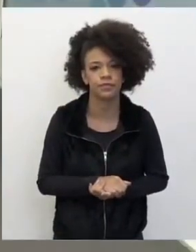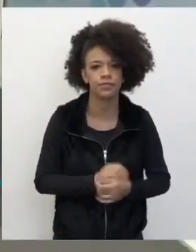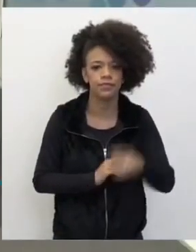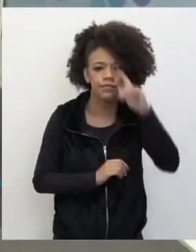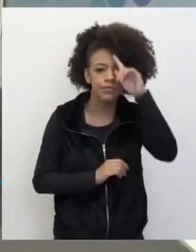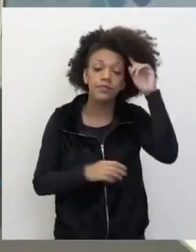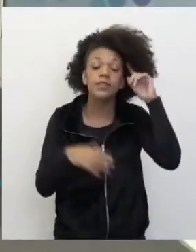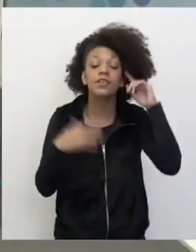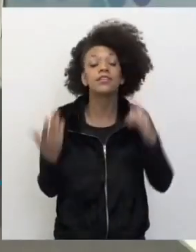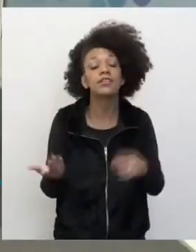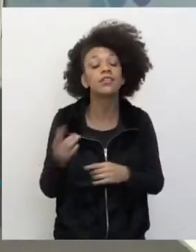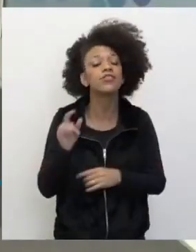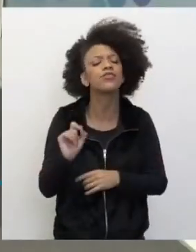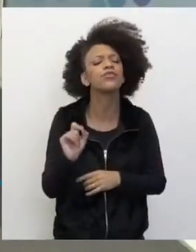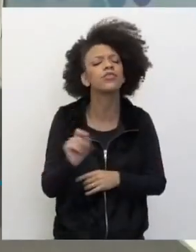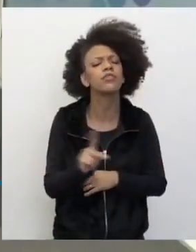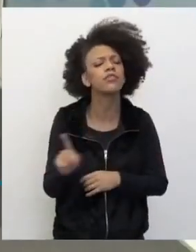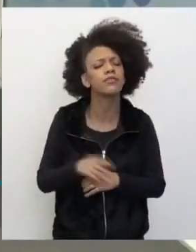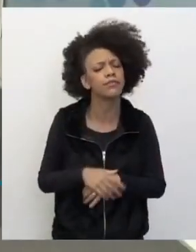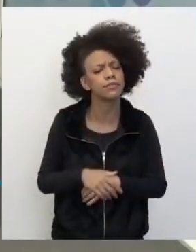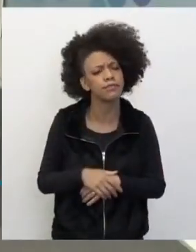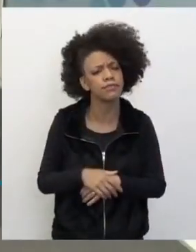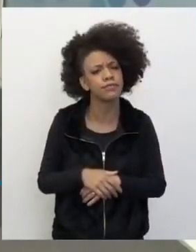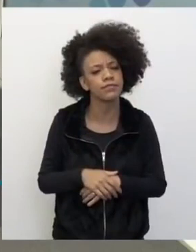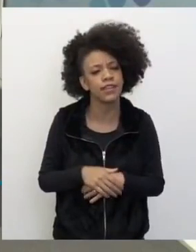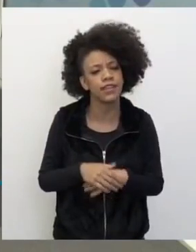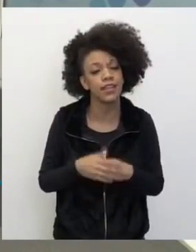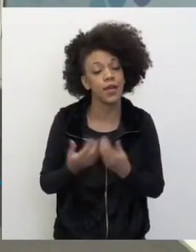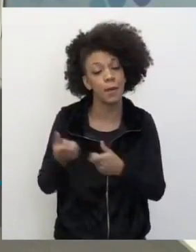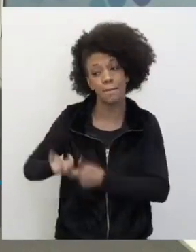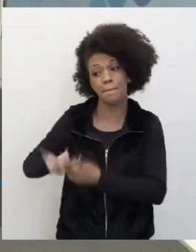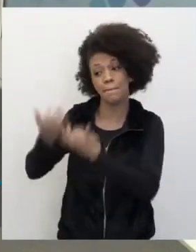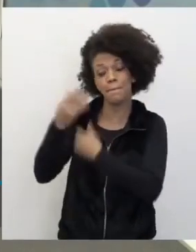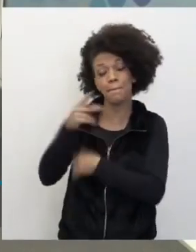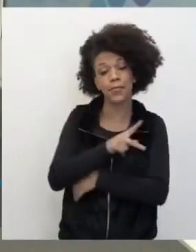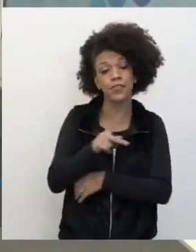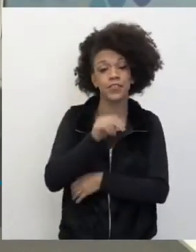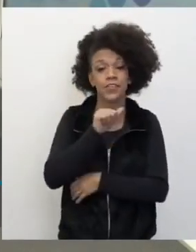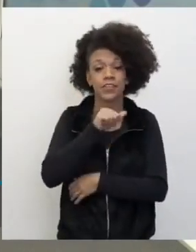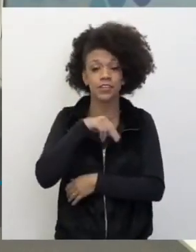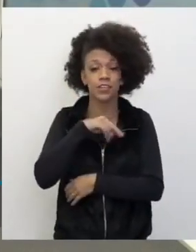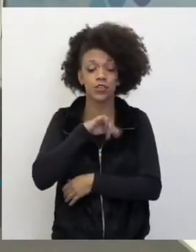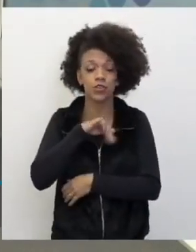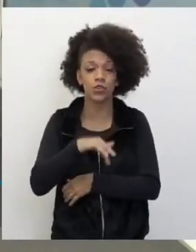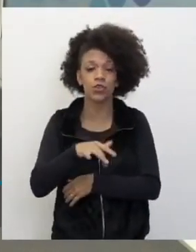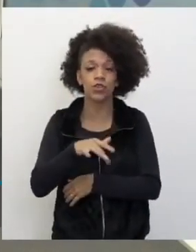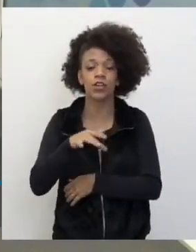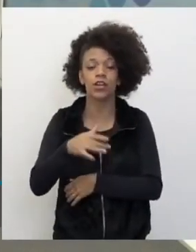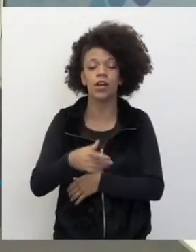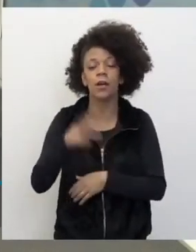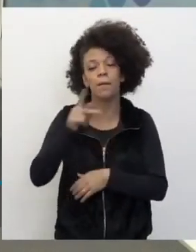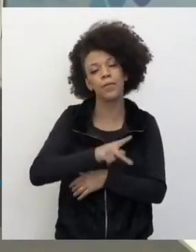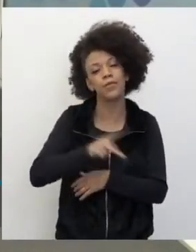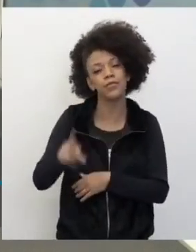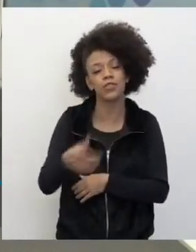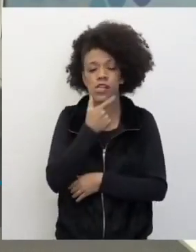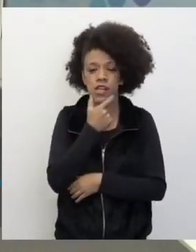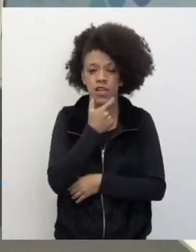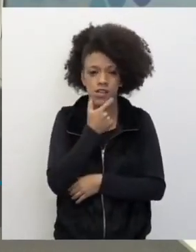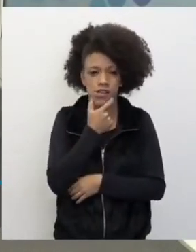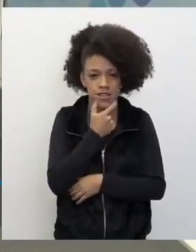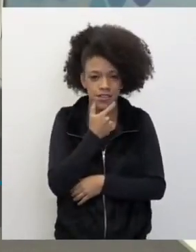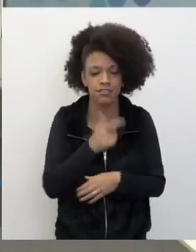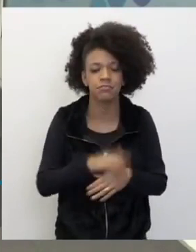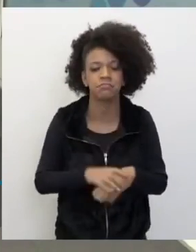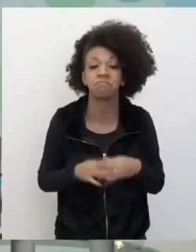E aí, professor, de quem é essa voz? Colocando aqui, ó, professora Antônia, teacher de inglês aqui, ó, professora de